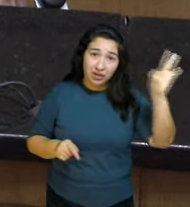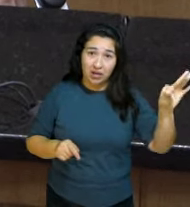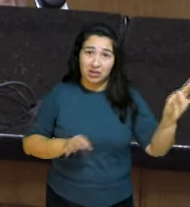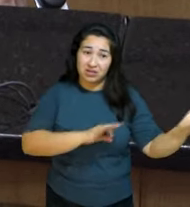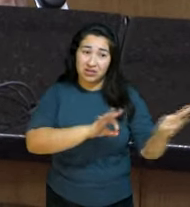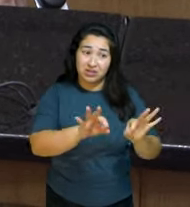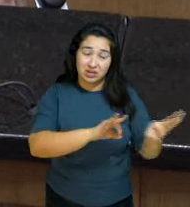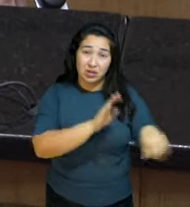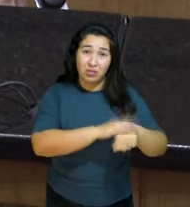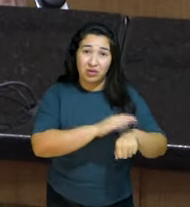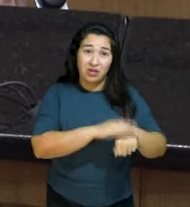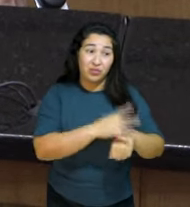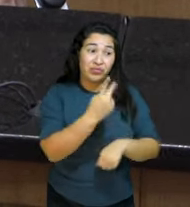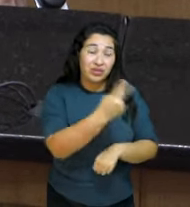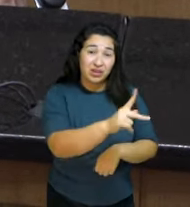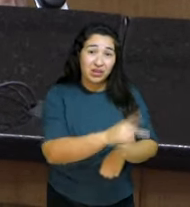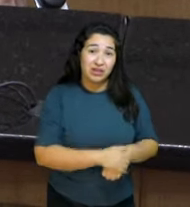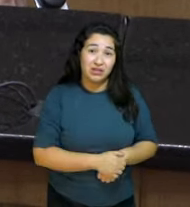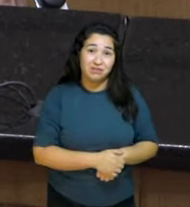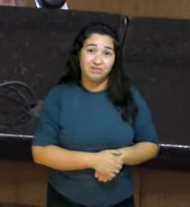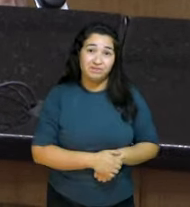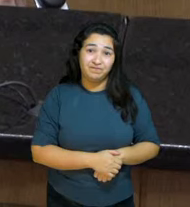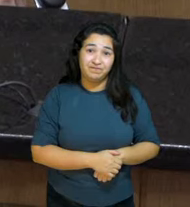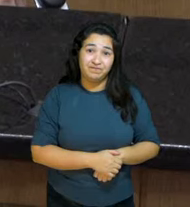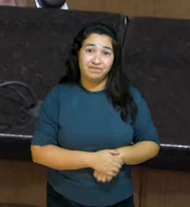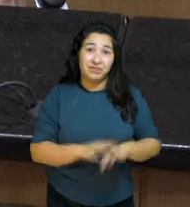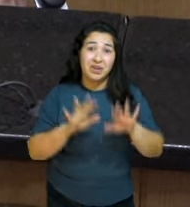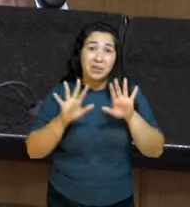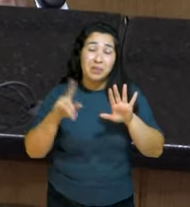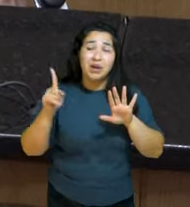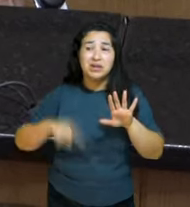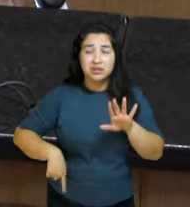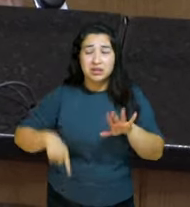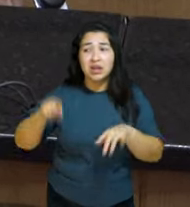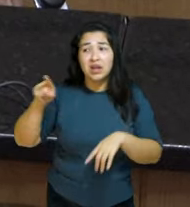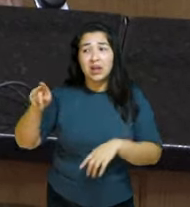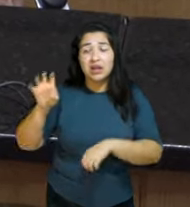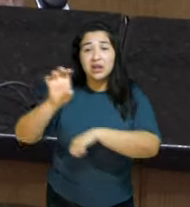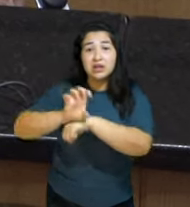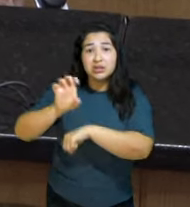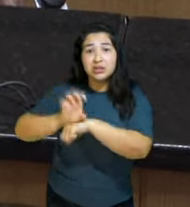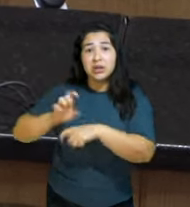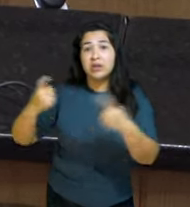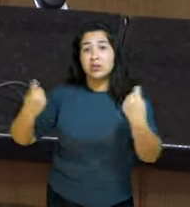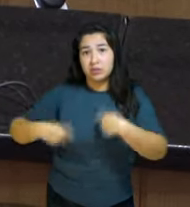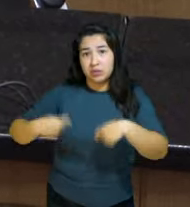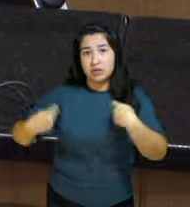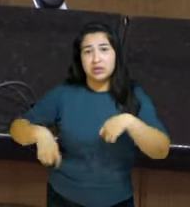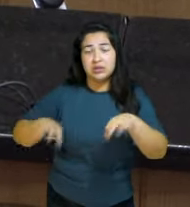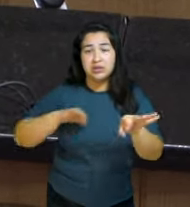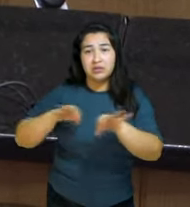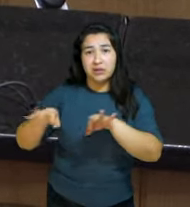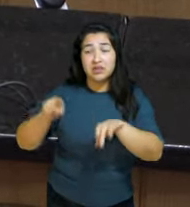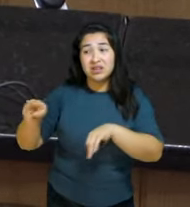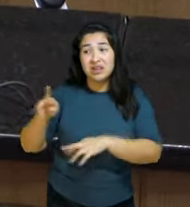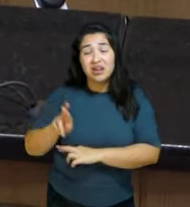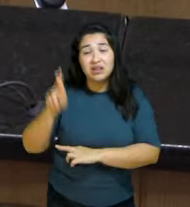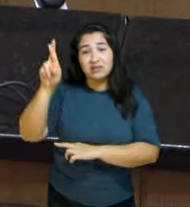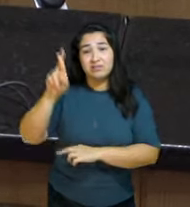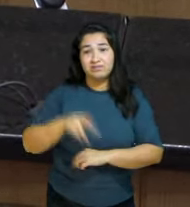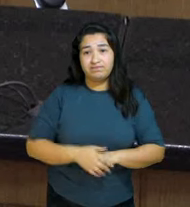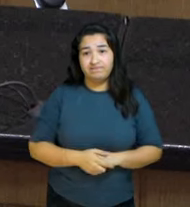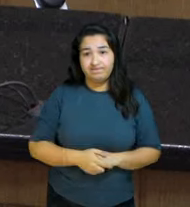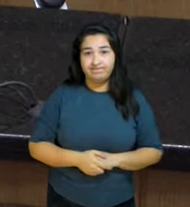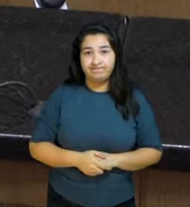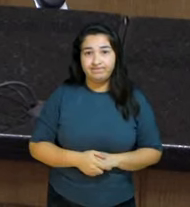pelas federações, sim, mas muito pelo Estado, e não está acontecendo da maneira que deveria acontecer.